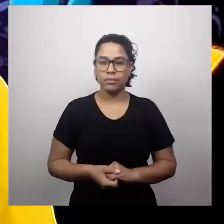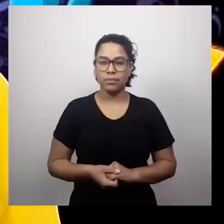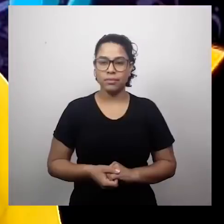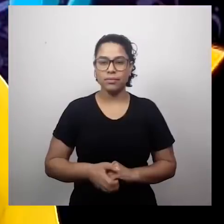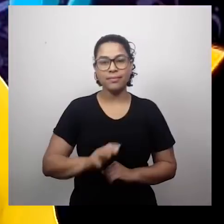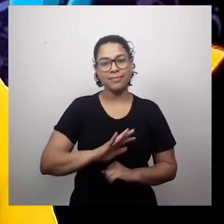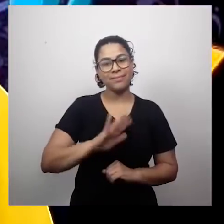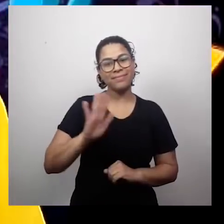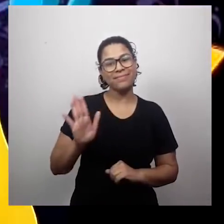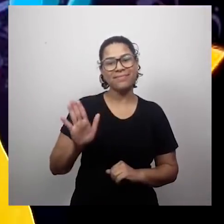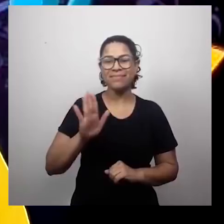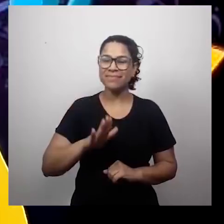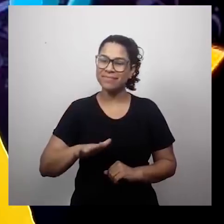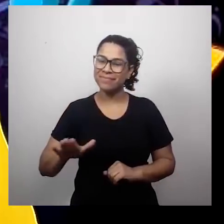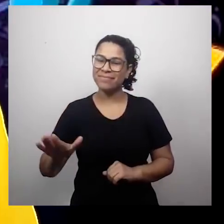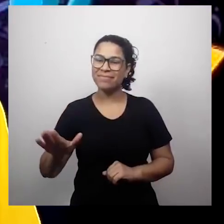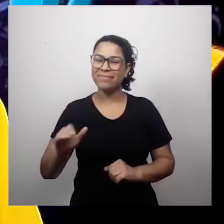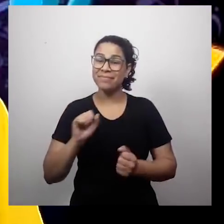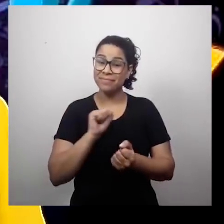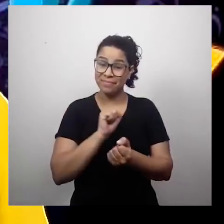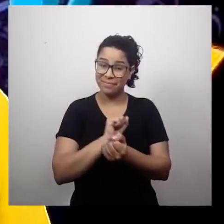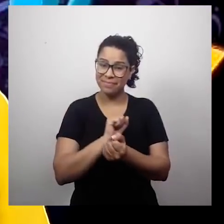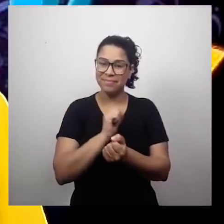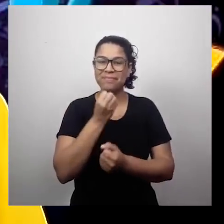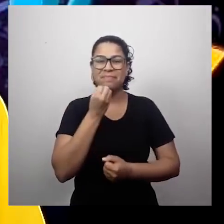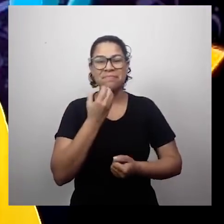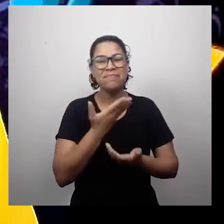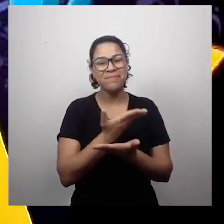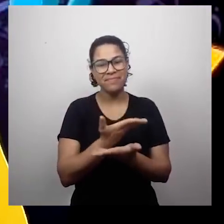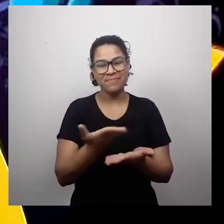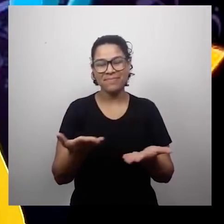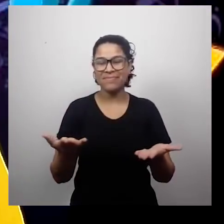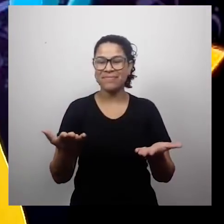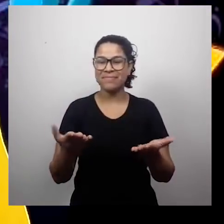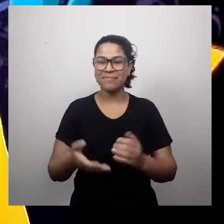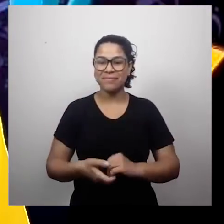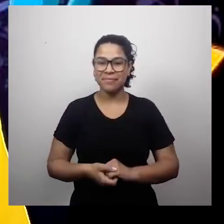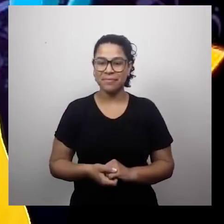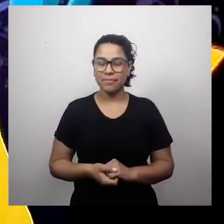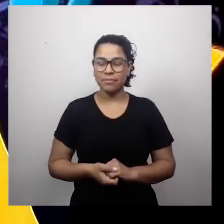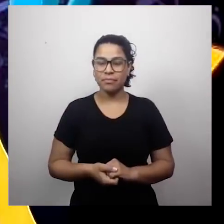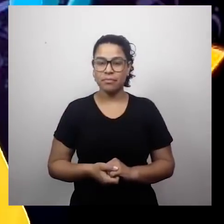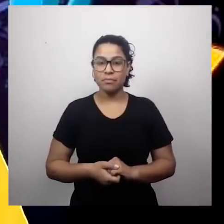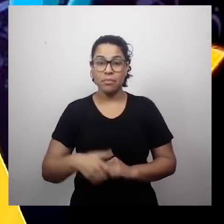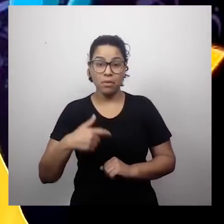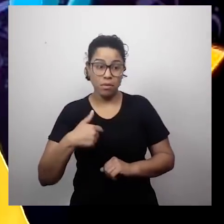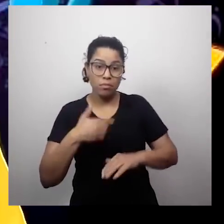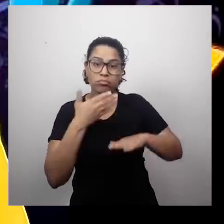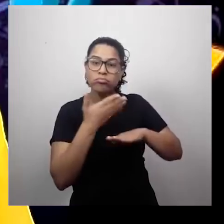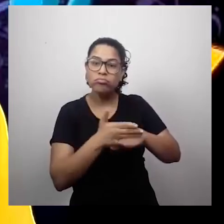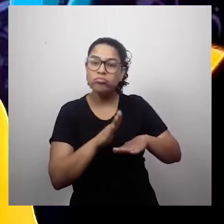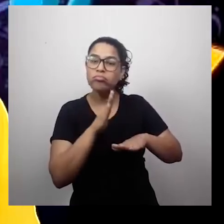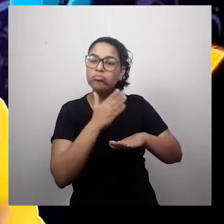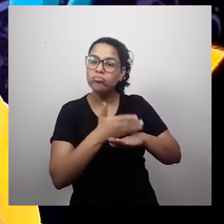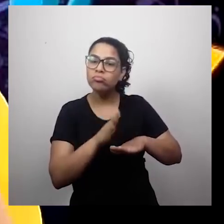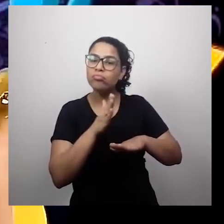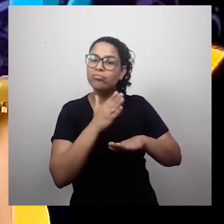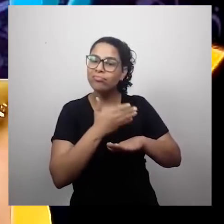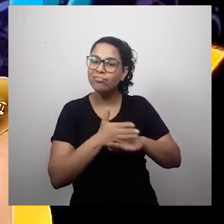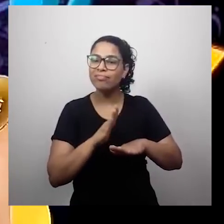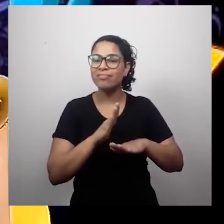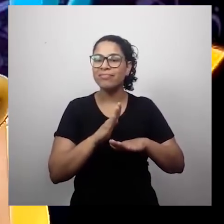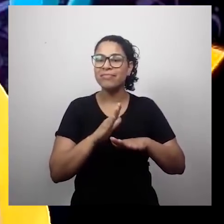Hi kids, how are you doing? Espero que tudo esteja bem. Eu estava aqui treinando e tocando um pouco